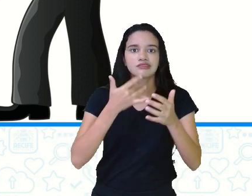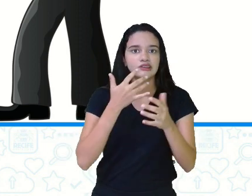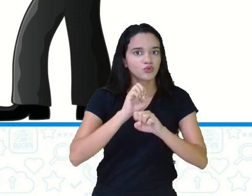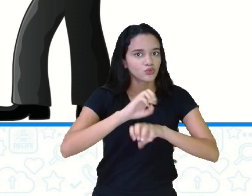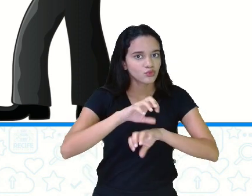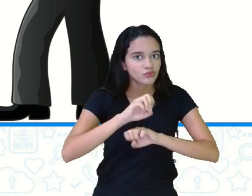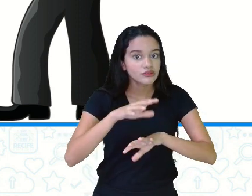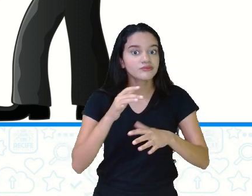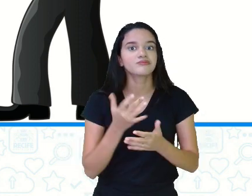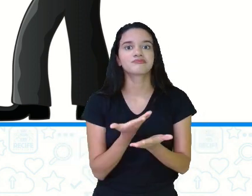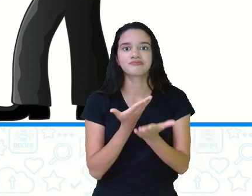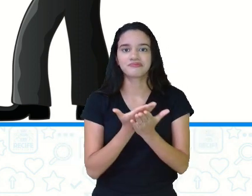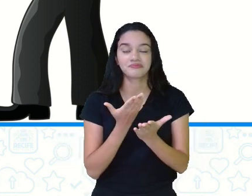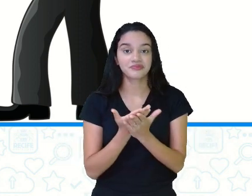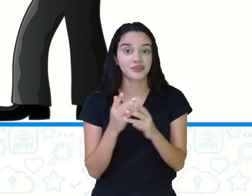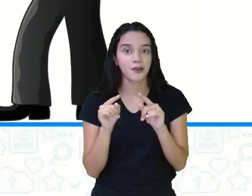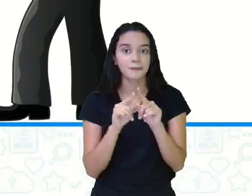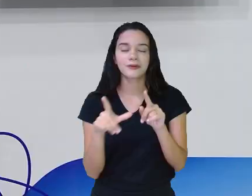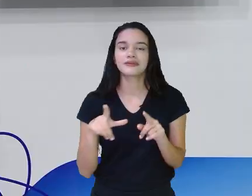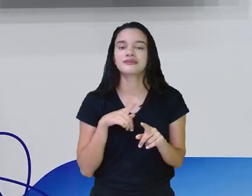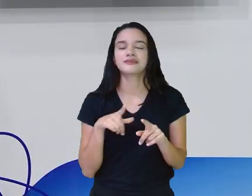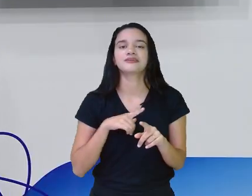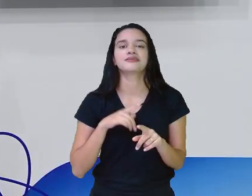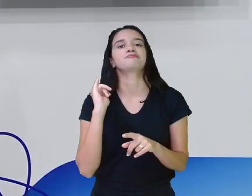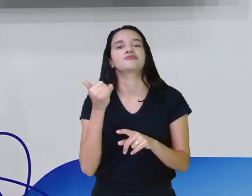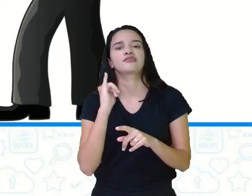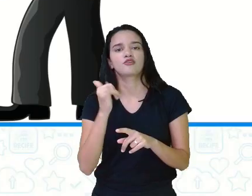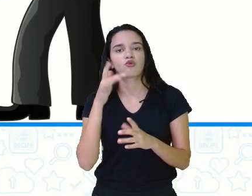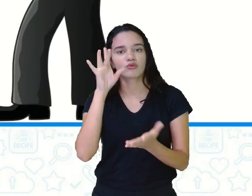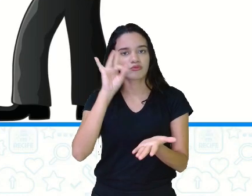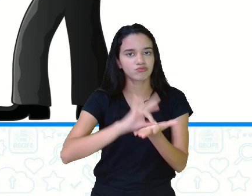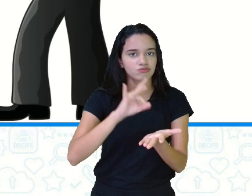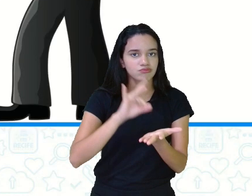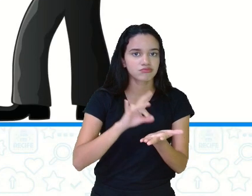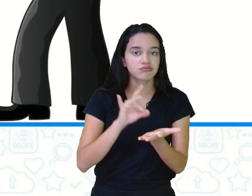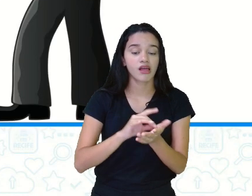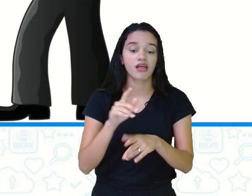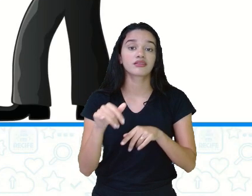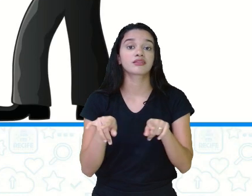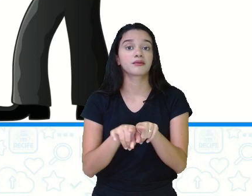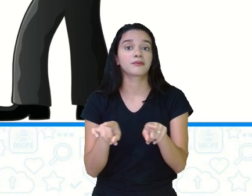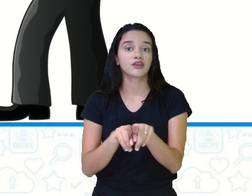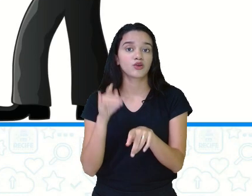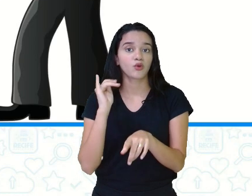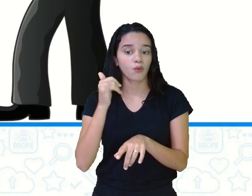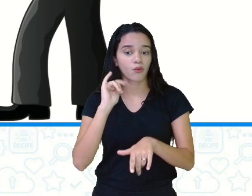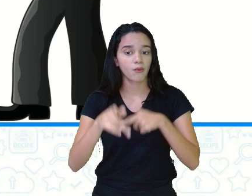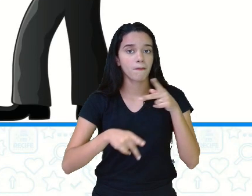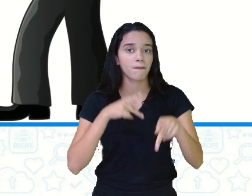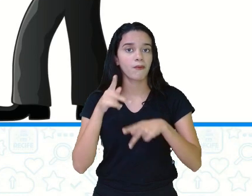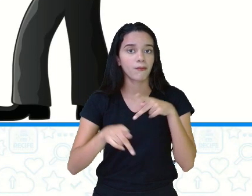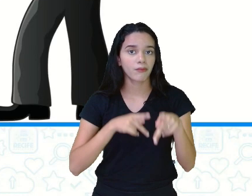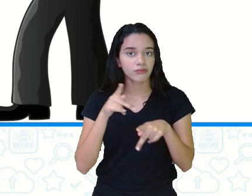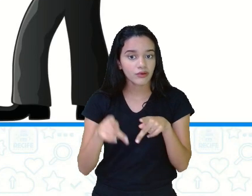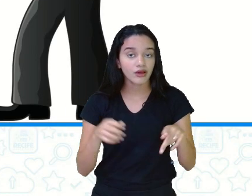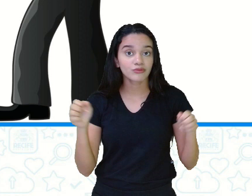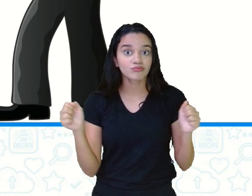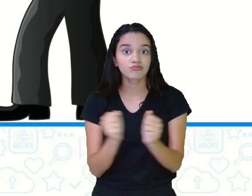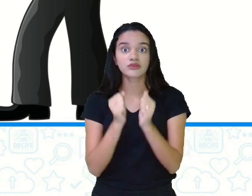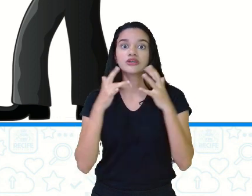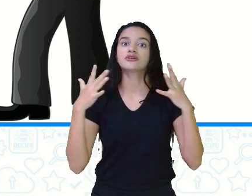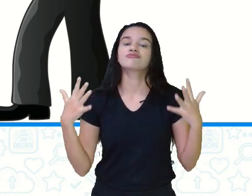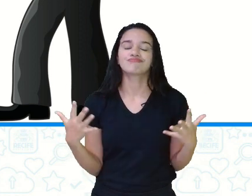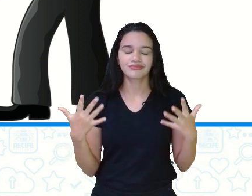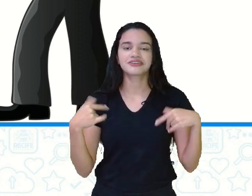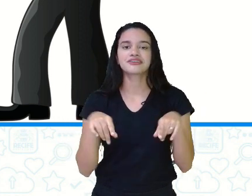tá certo? Mas temos aí, ó, os contos realistas, os contos populares, os contos fantásticos, os de